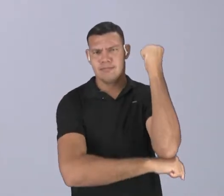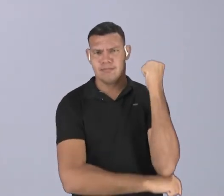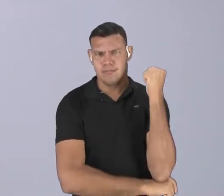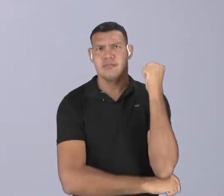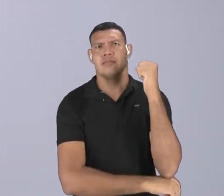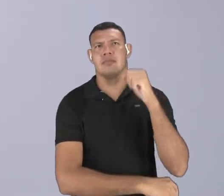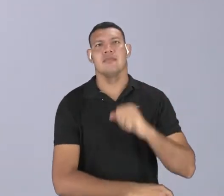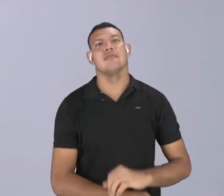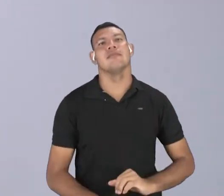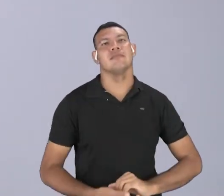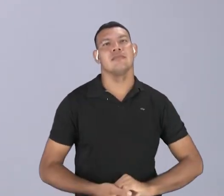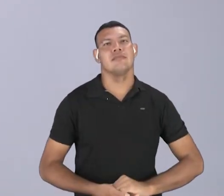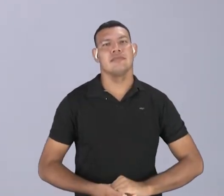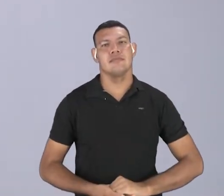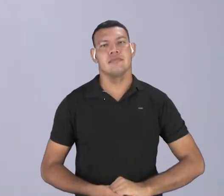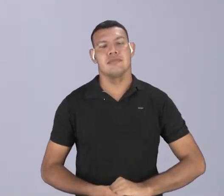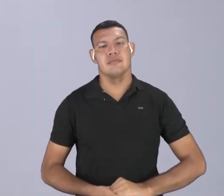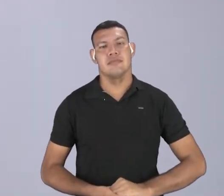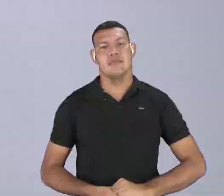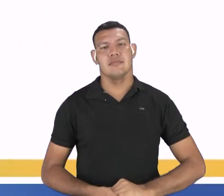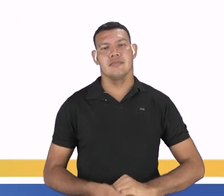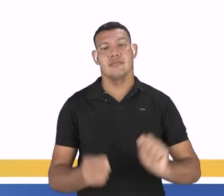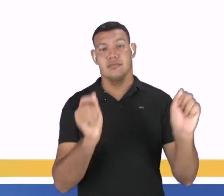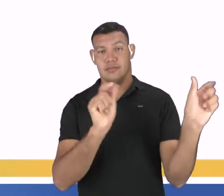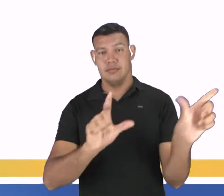Então, vamos lá para a aula? Observem aí.